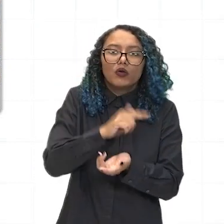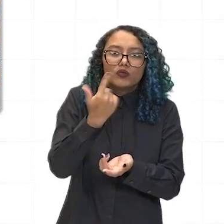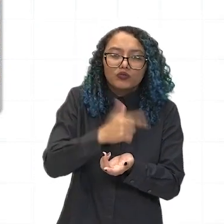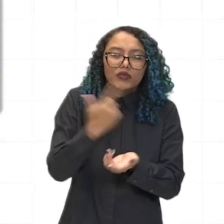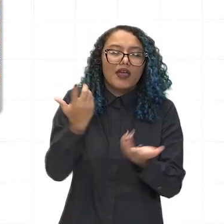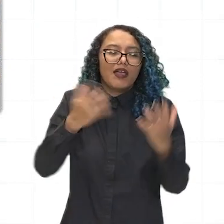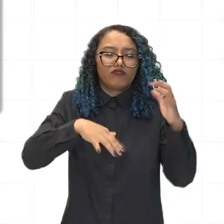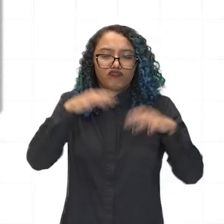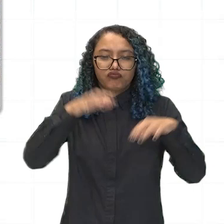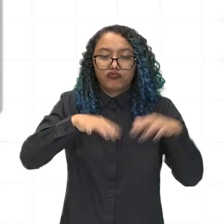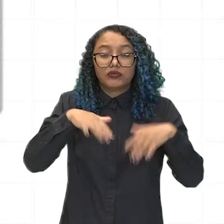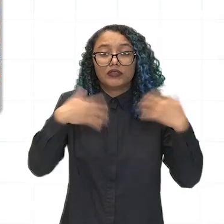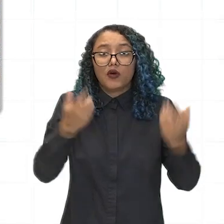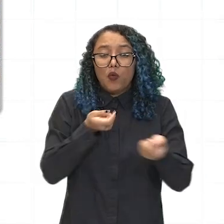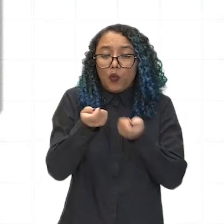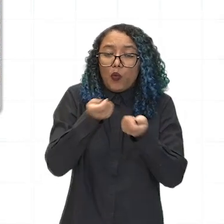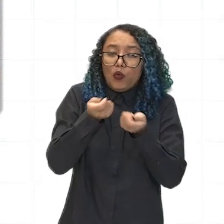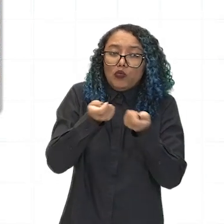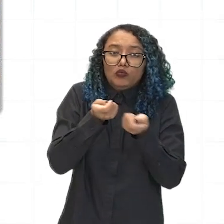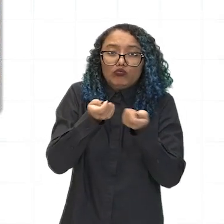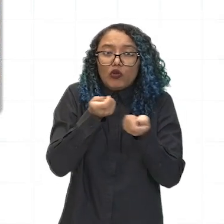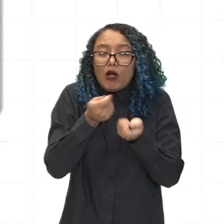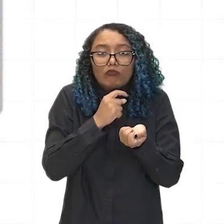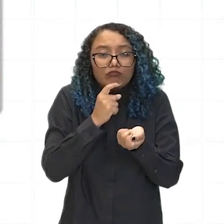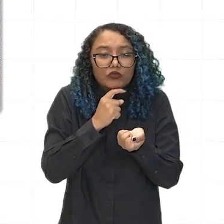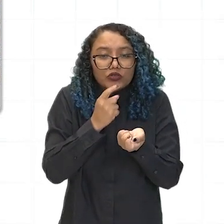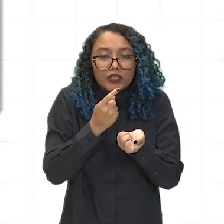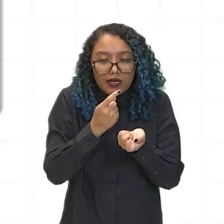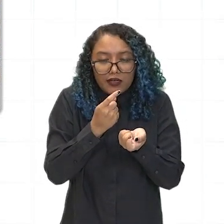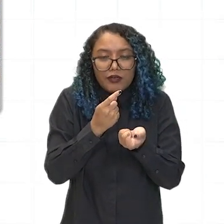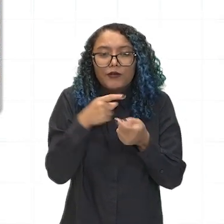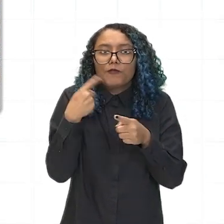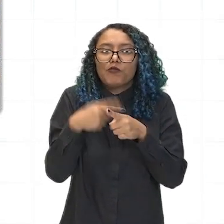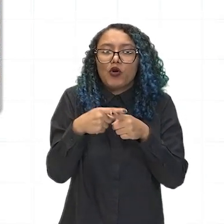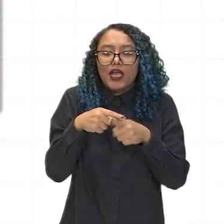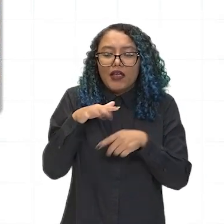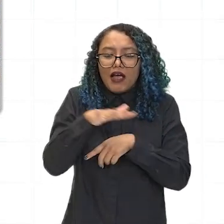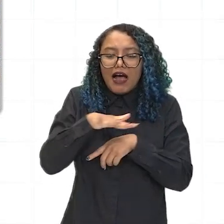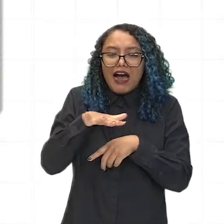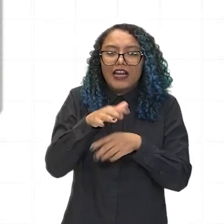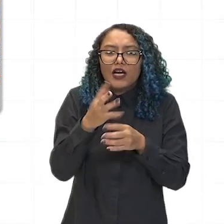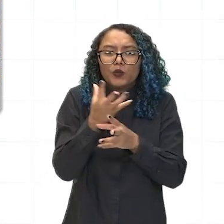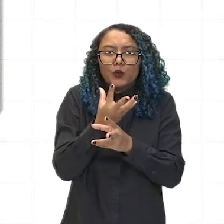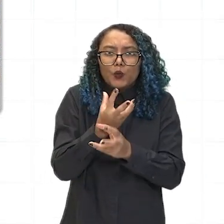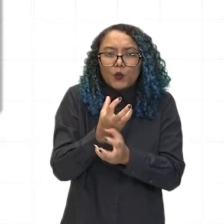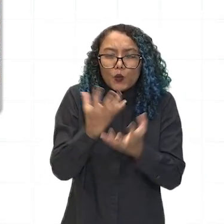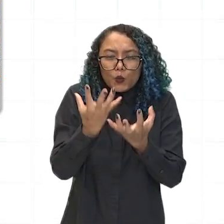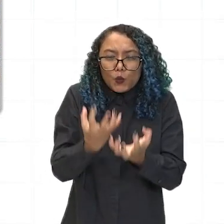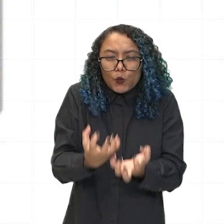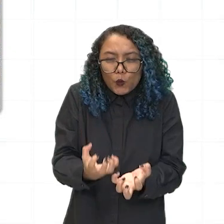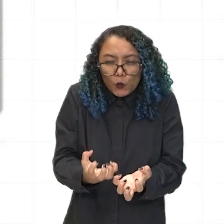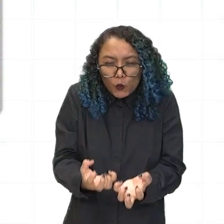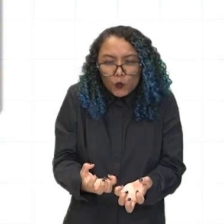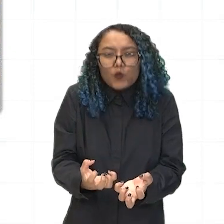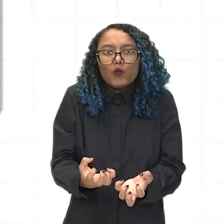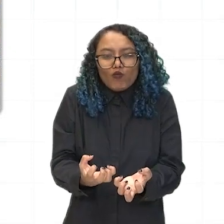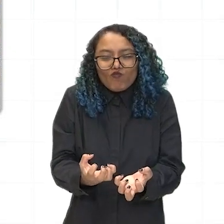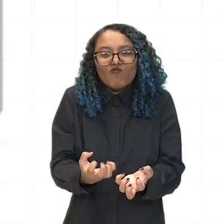controle, falta de chuva, né, e perde-se o controle, porque essa vegetação está muito seca, né? Então, são eventos de